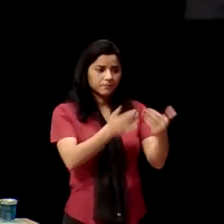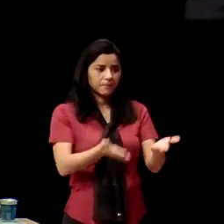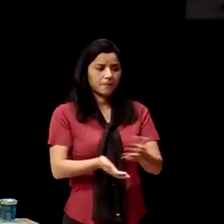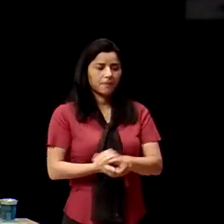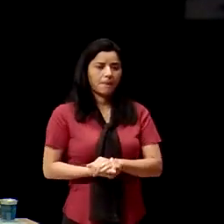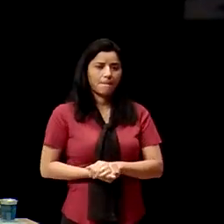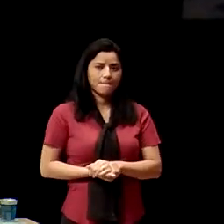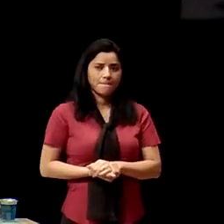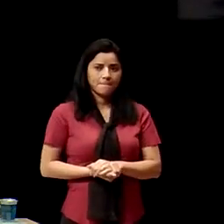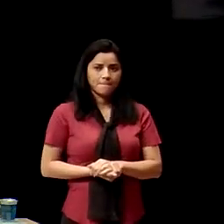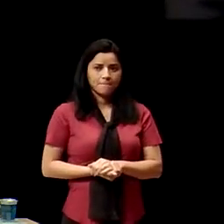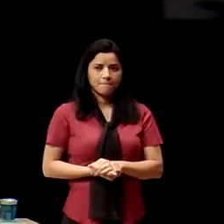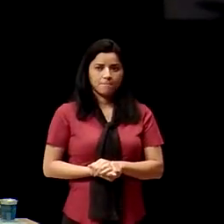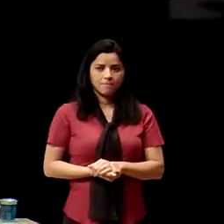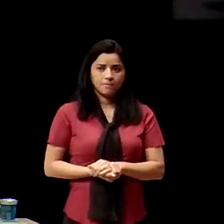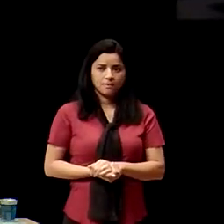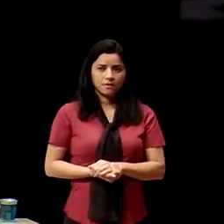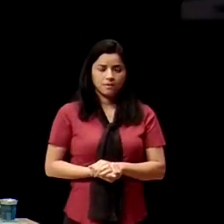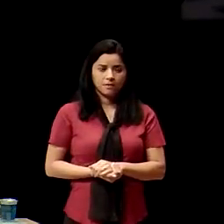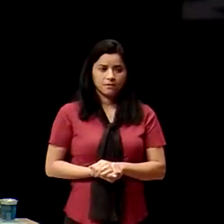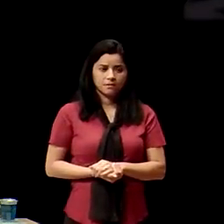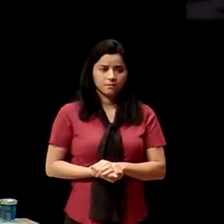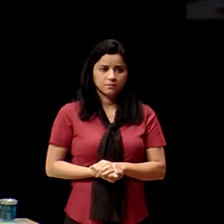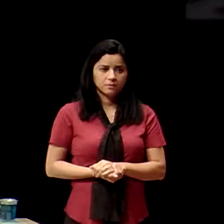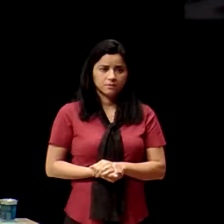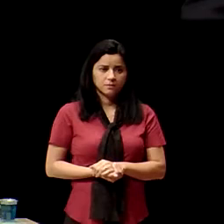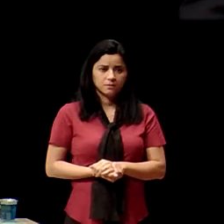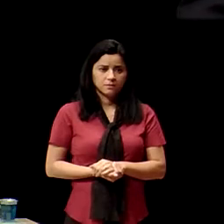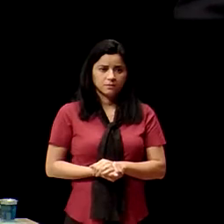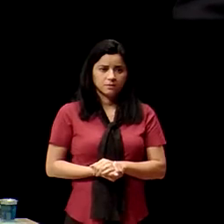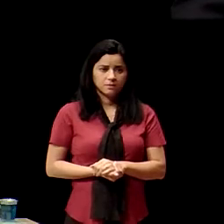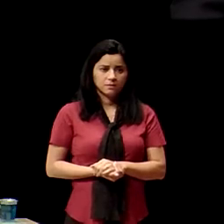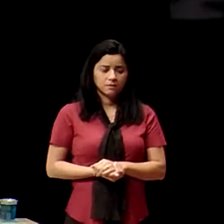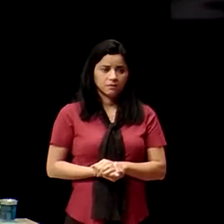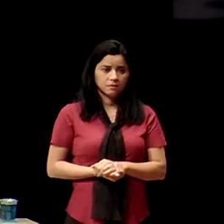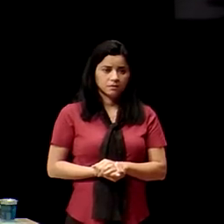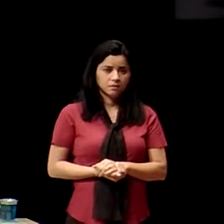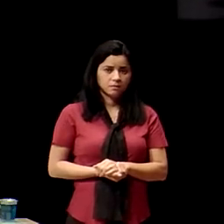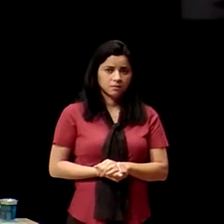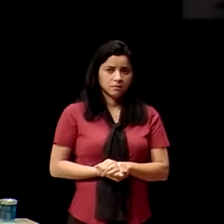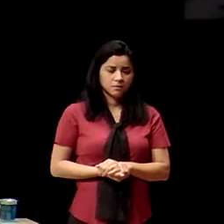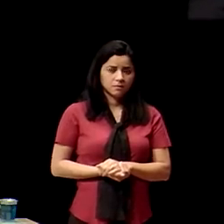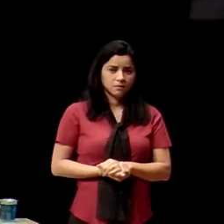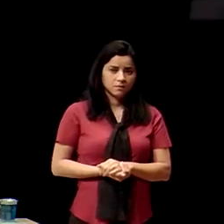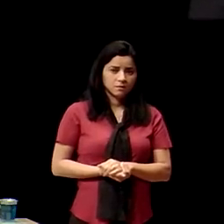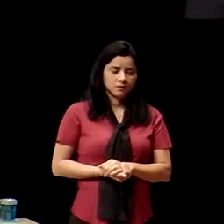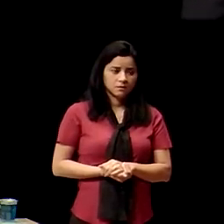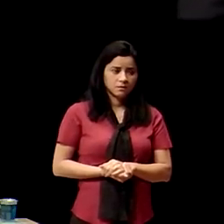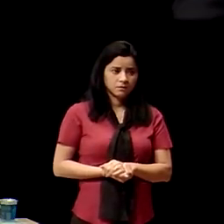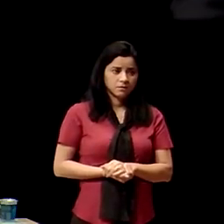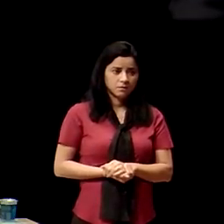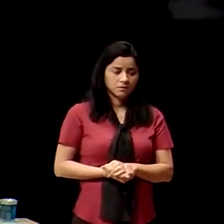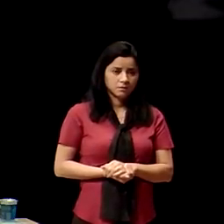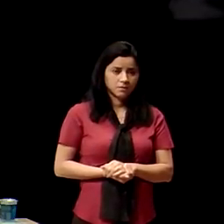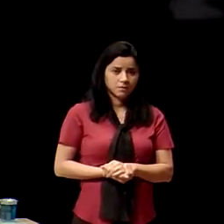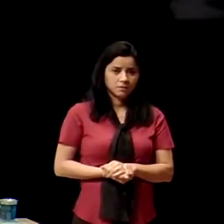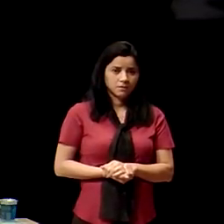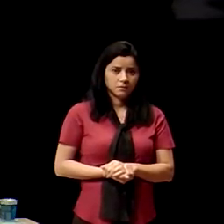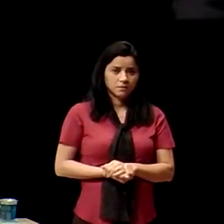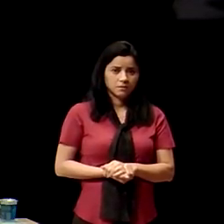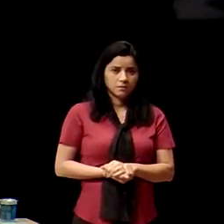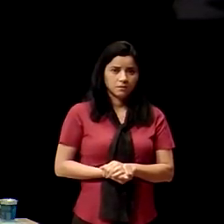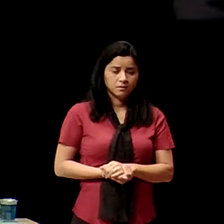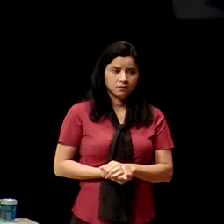Viewing social pedagogy as one profession brings essentially different forms